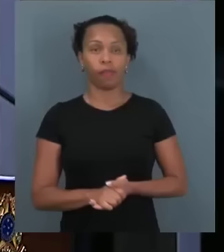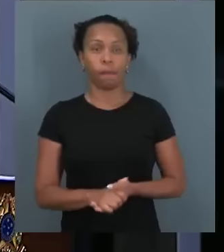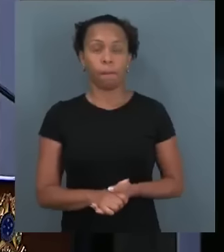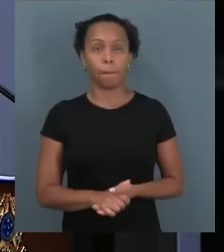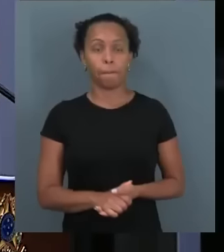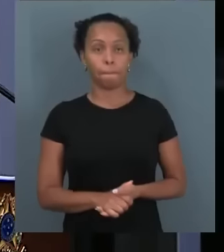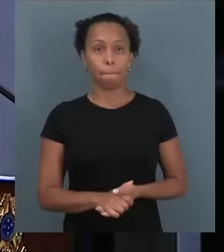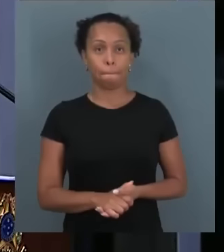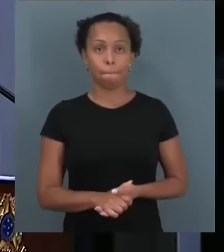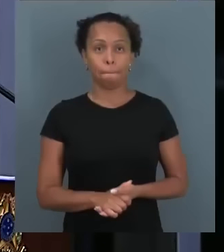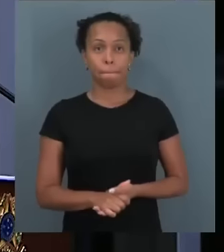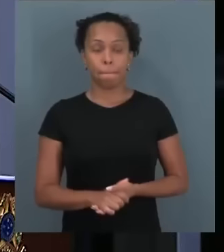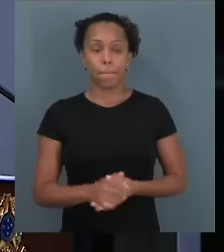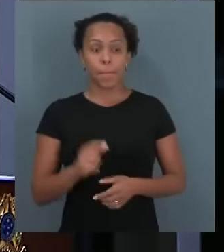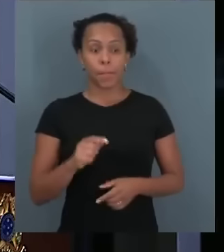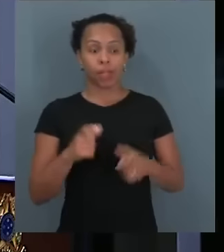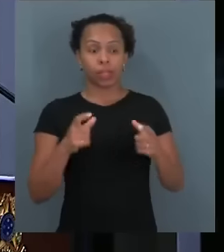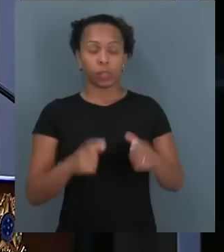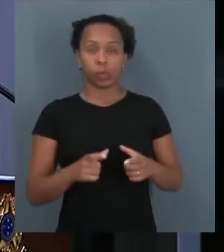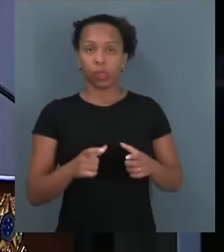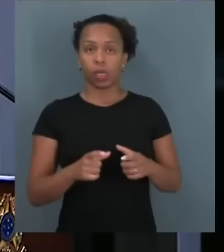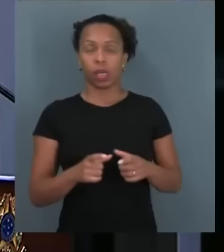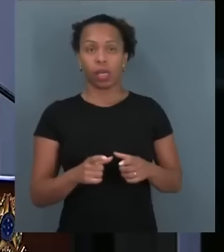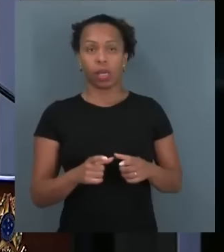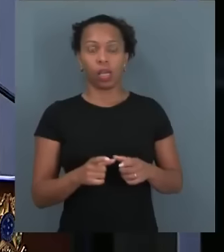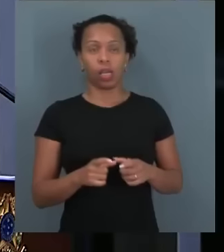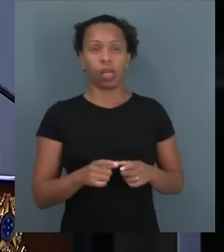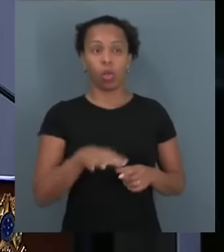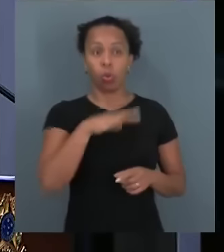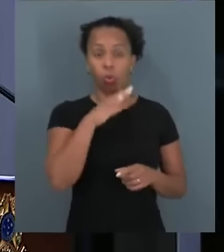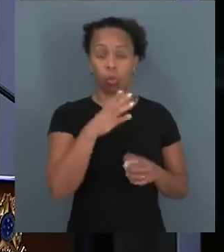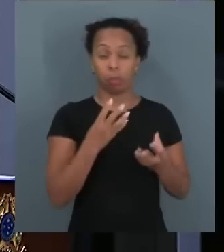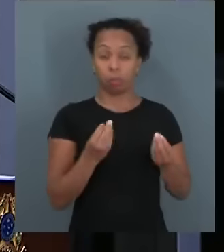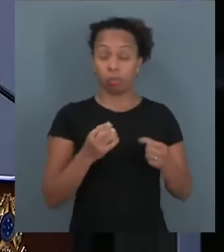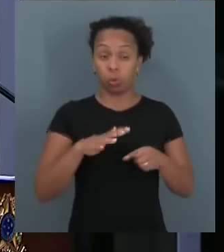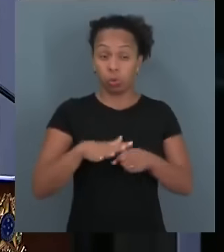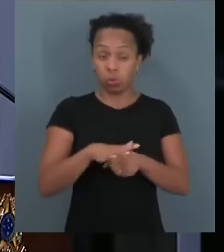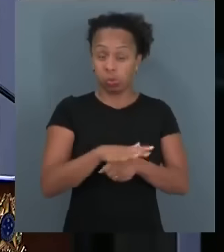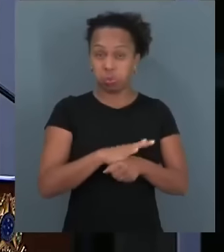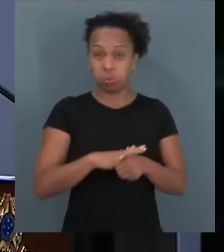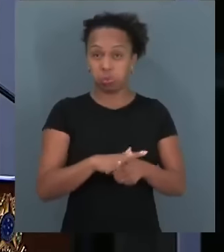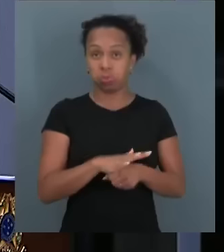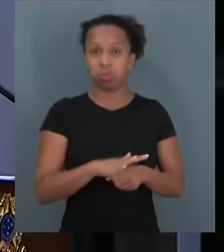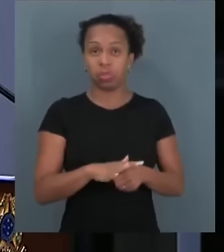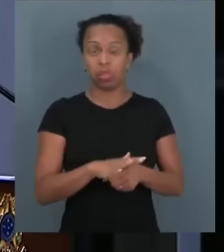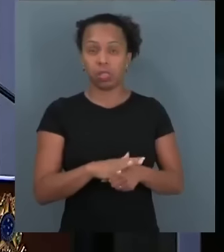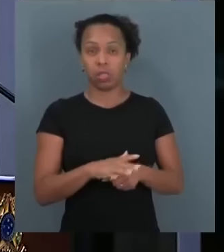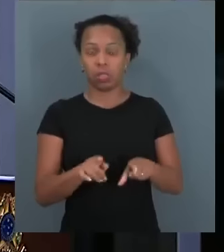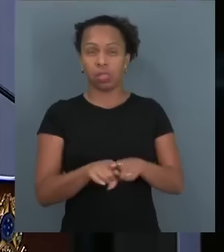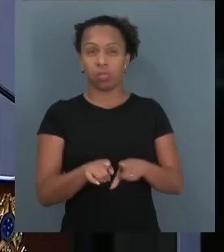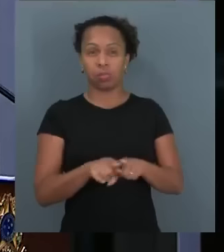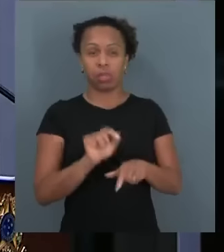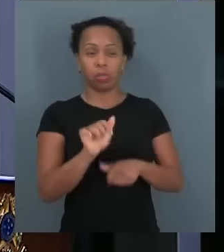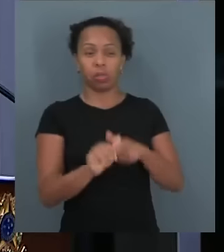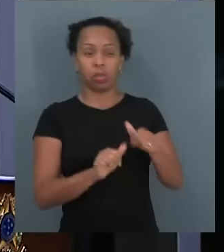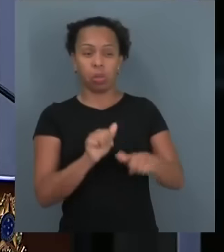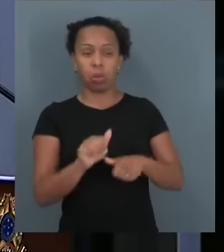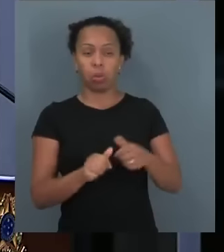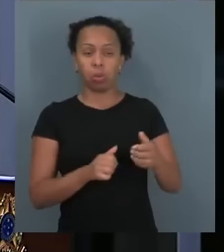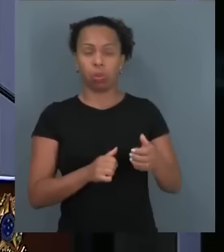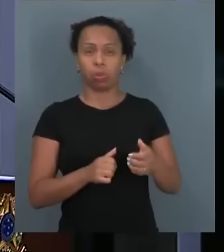Esse lugar é totalmente inadequado, com superlotação e alta rotatividade de todo tipo